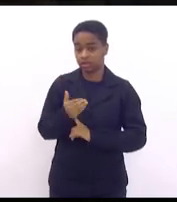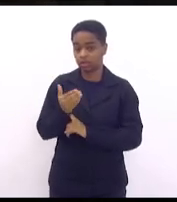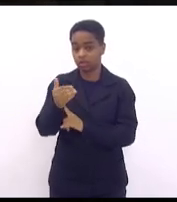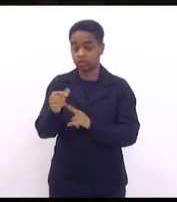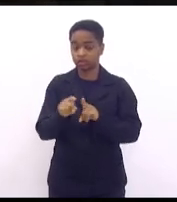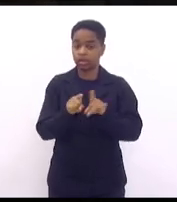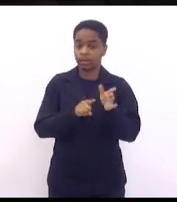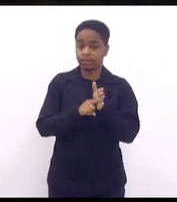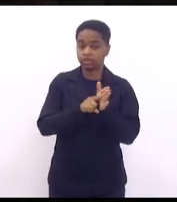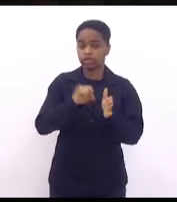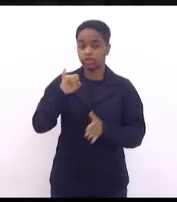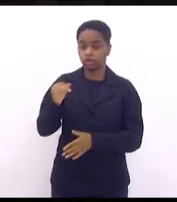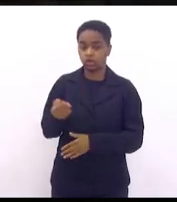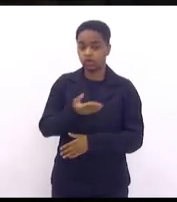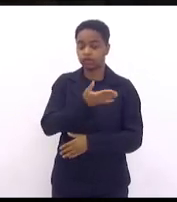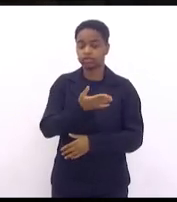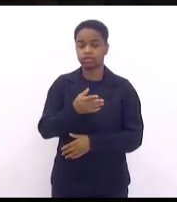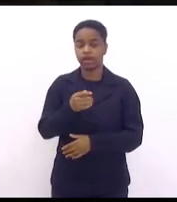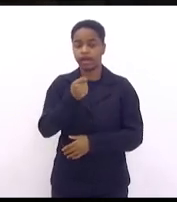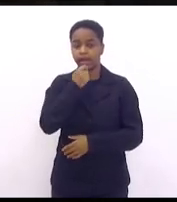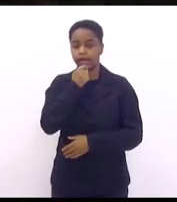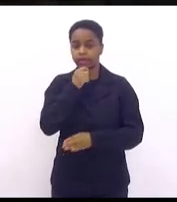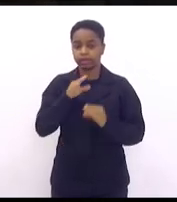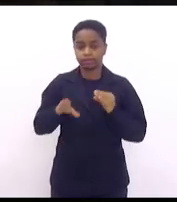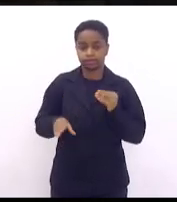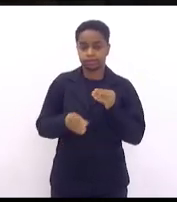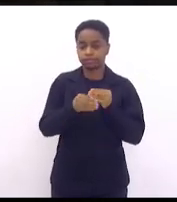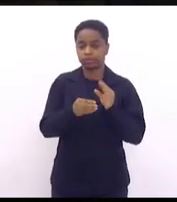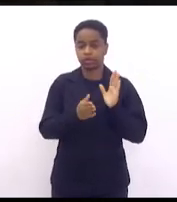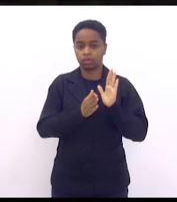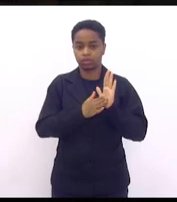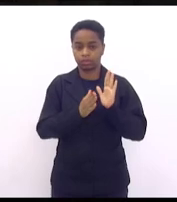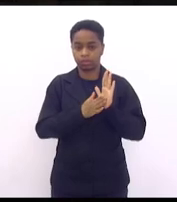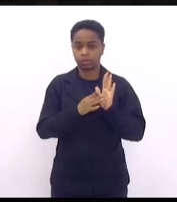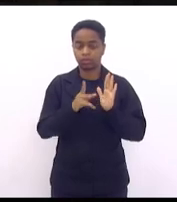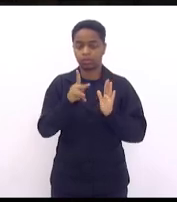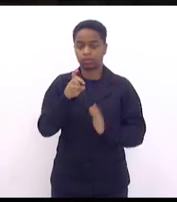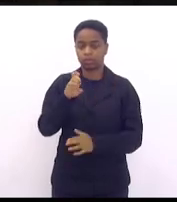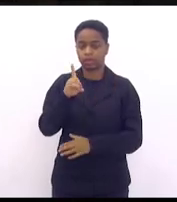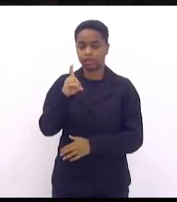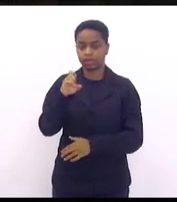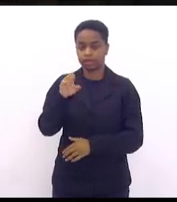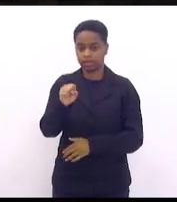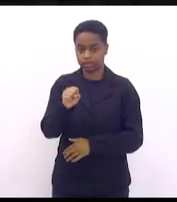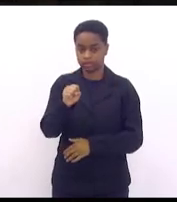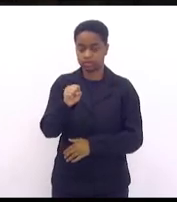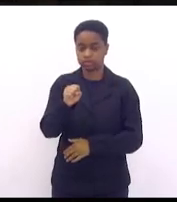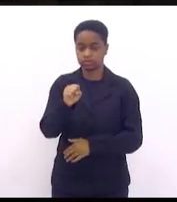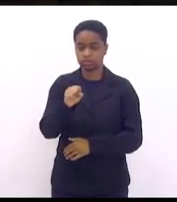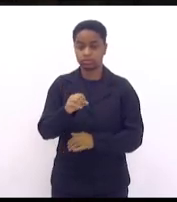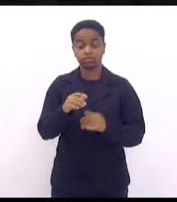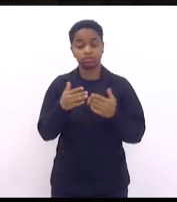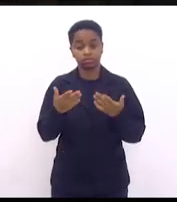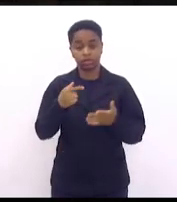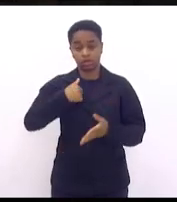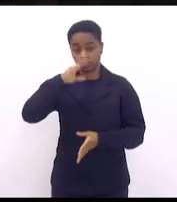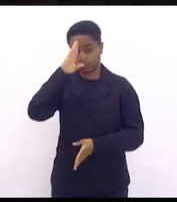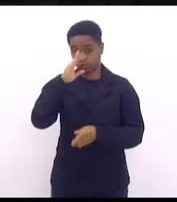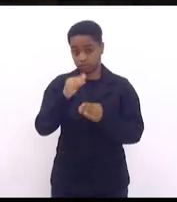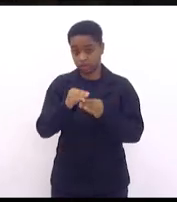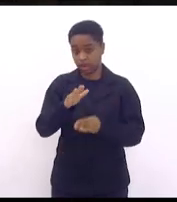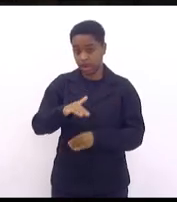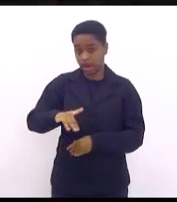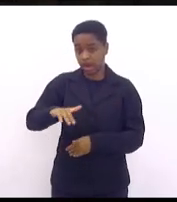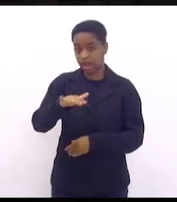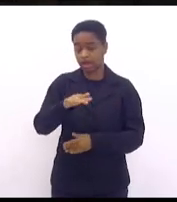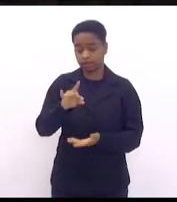pesquisa e inovação estejam incorporadas às propostas do PEDES como uma premissa, entendo que este eixo vai